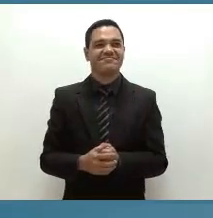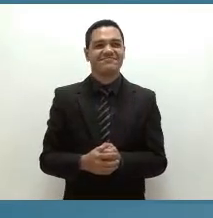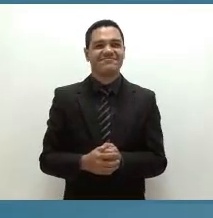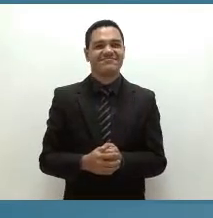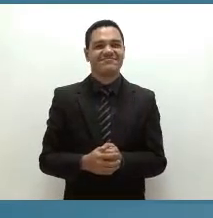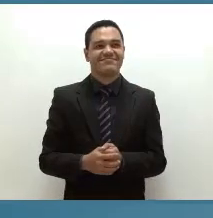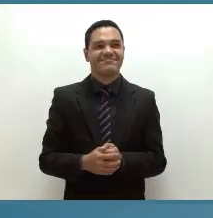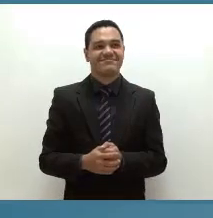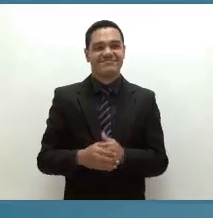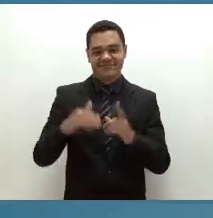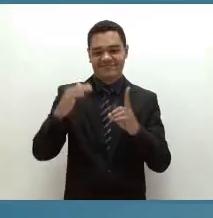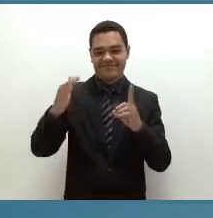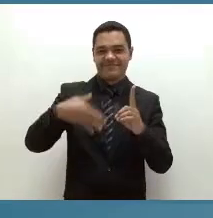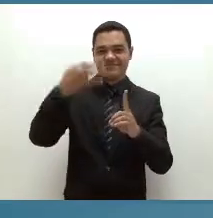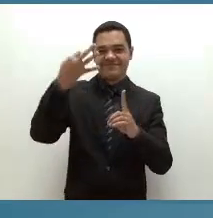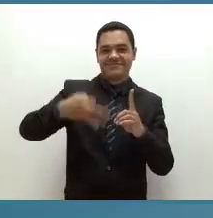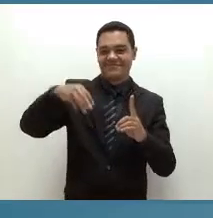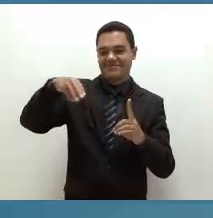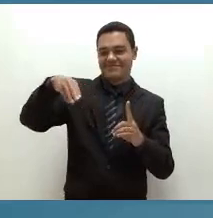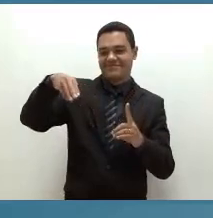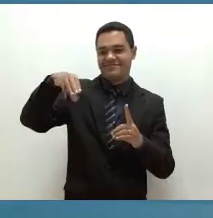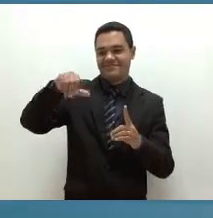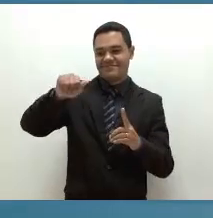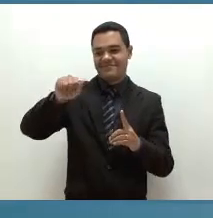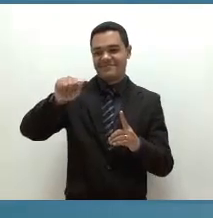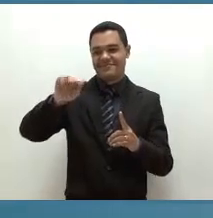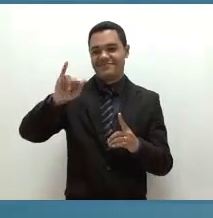Desembargador Ayrton Marques Carneiro.